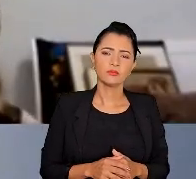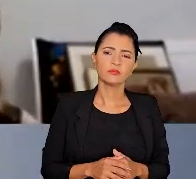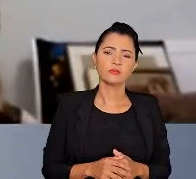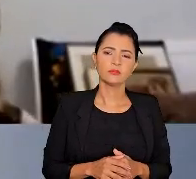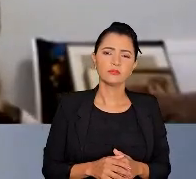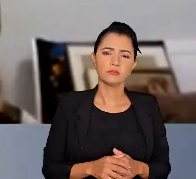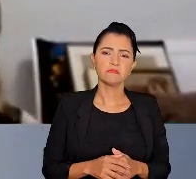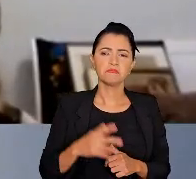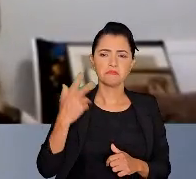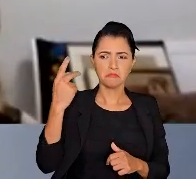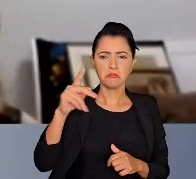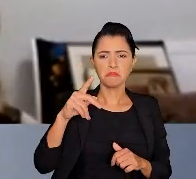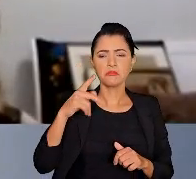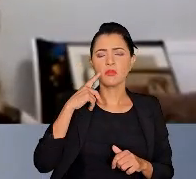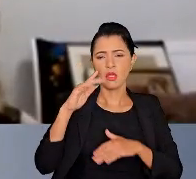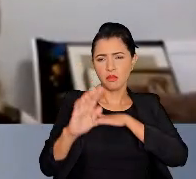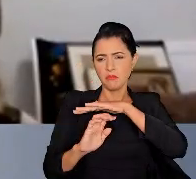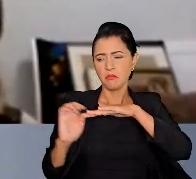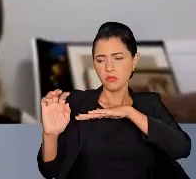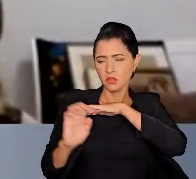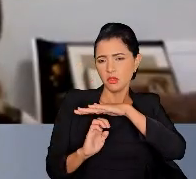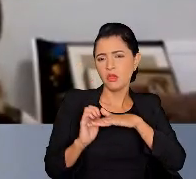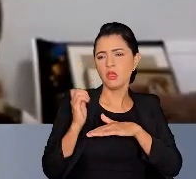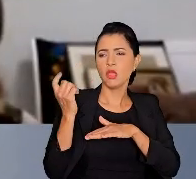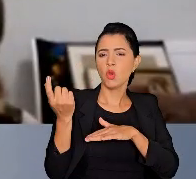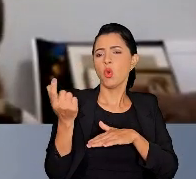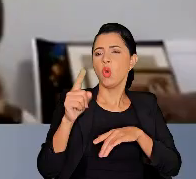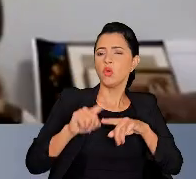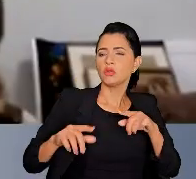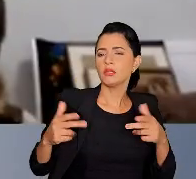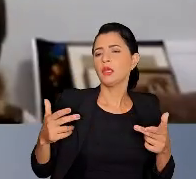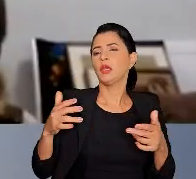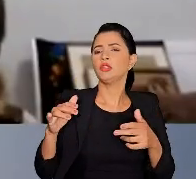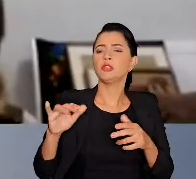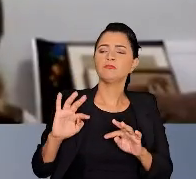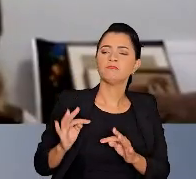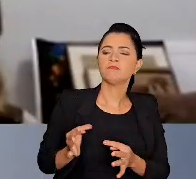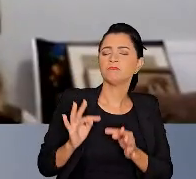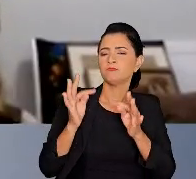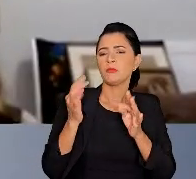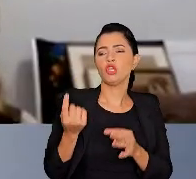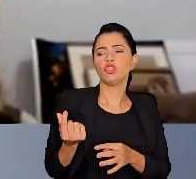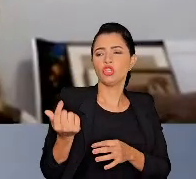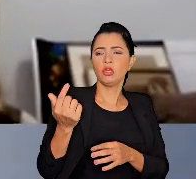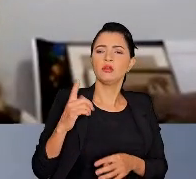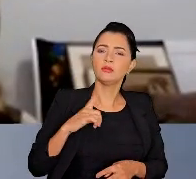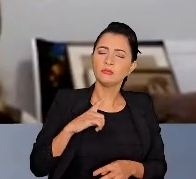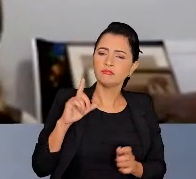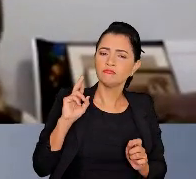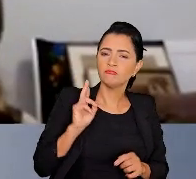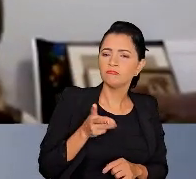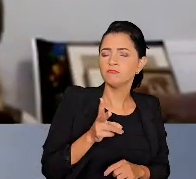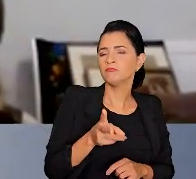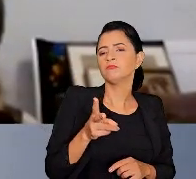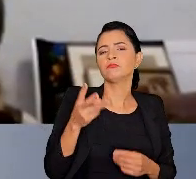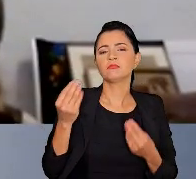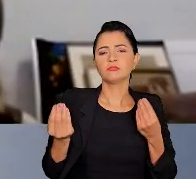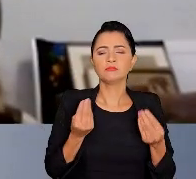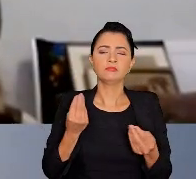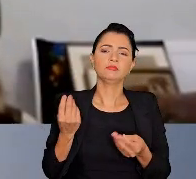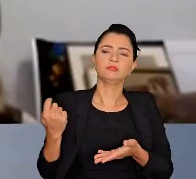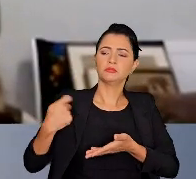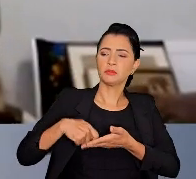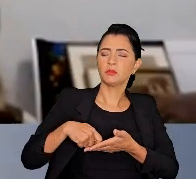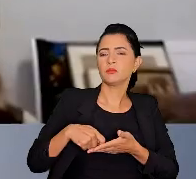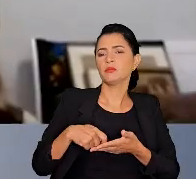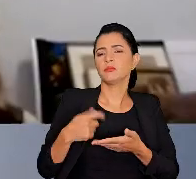esses provedores, com os recursos tecnológicos e financeiros de que dispõem, continuem se exonerando de